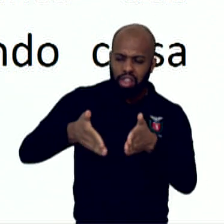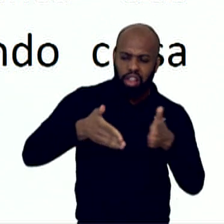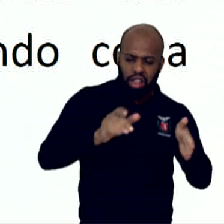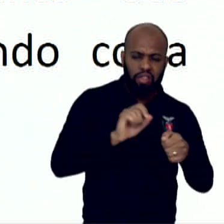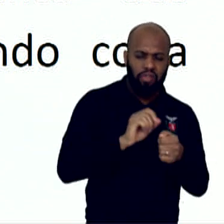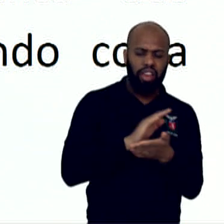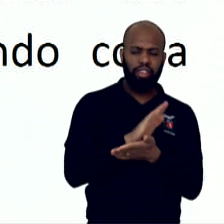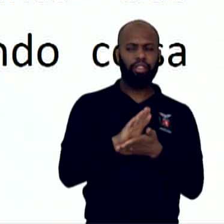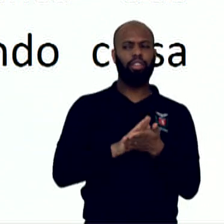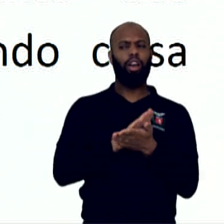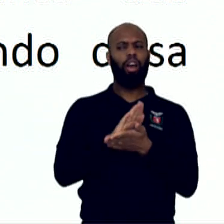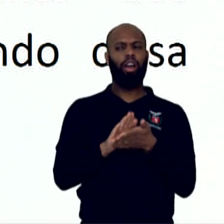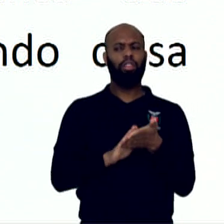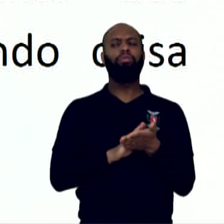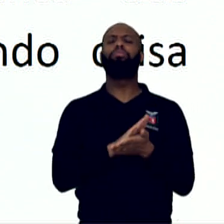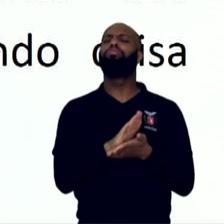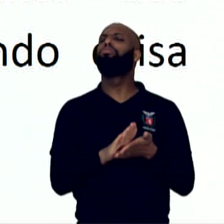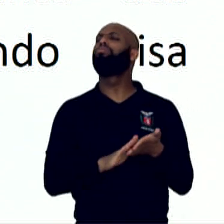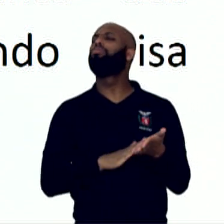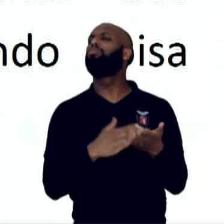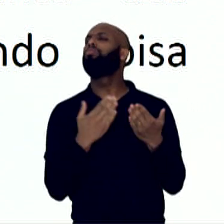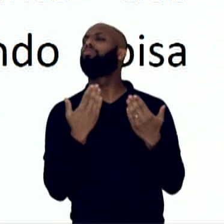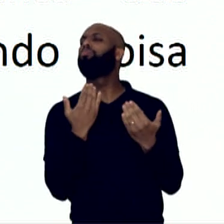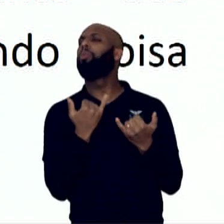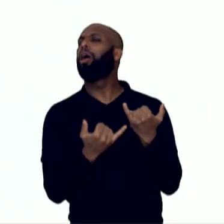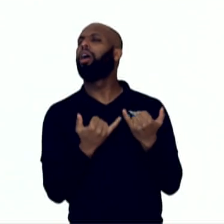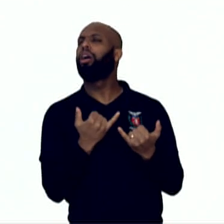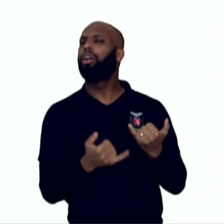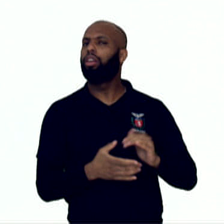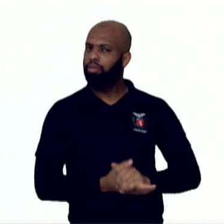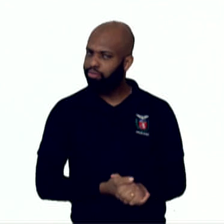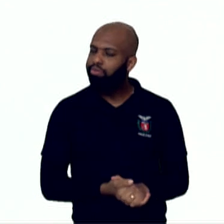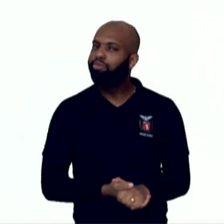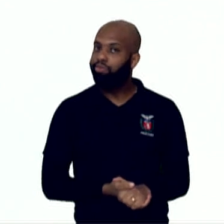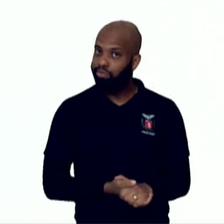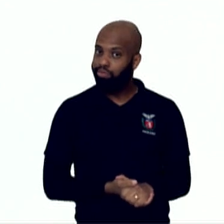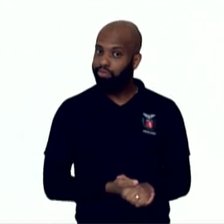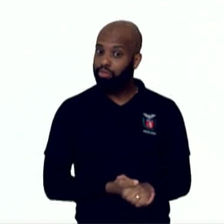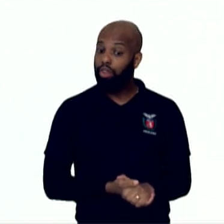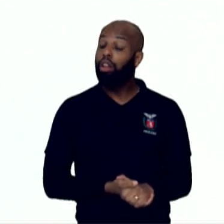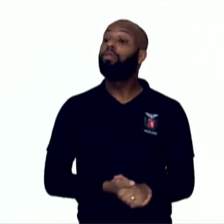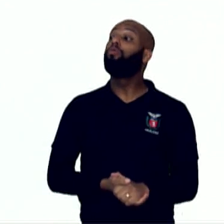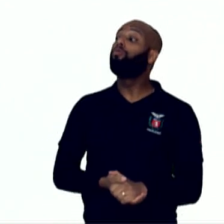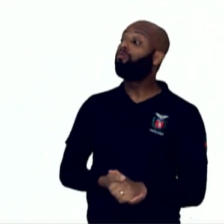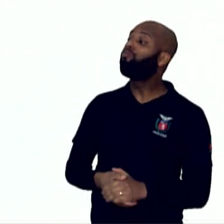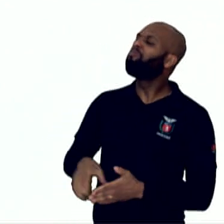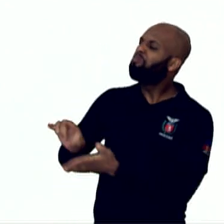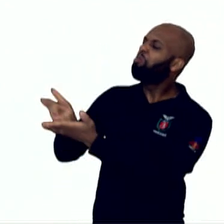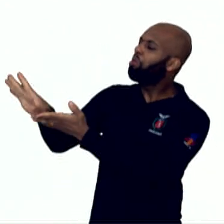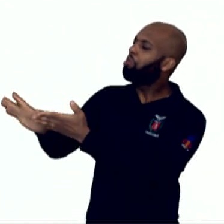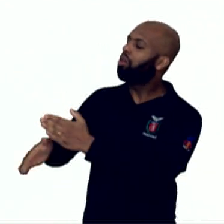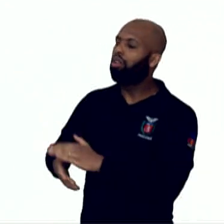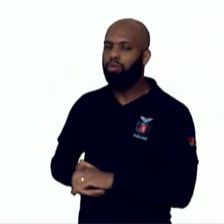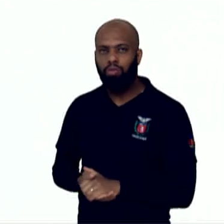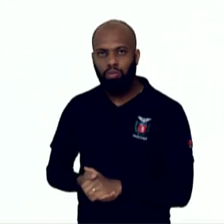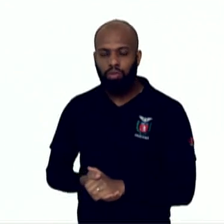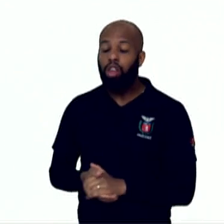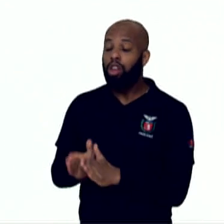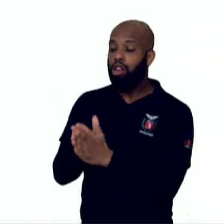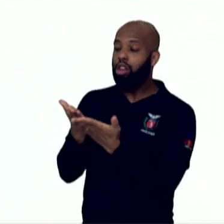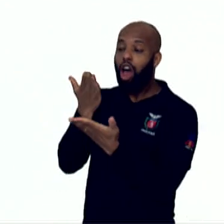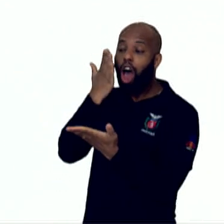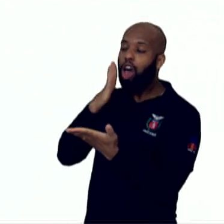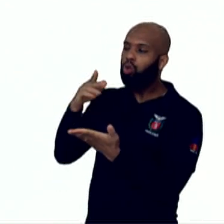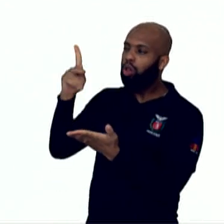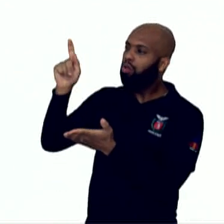aparentemente não fazendo coisa alguma, e mandou-o embora, depois de assinar a